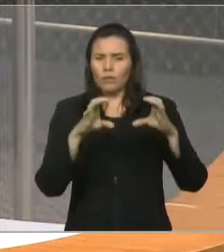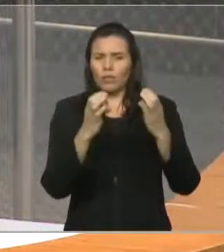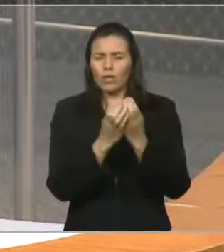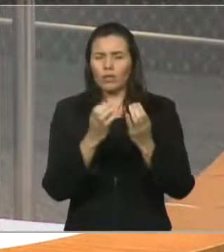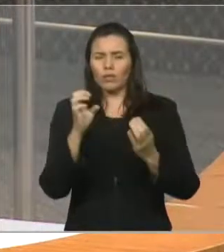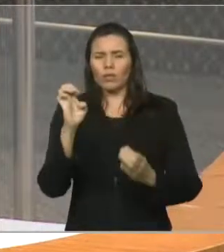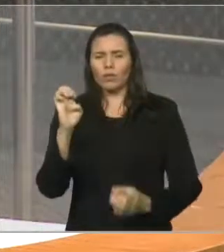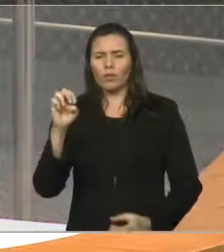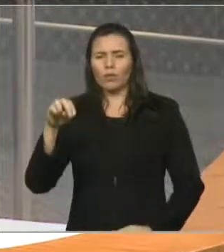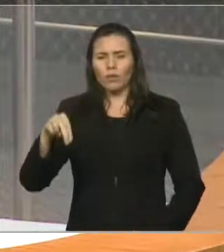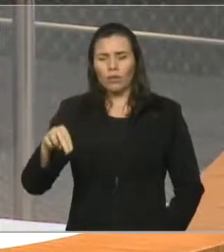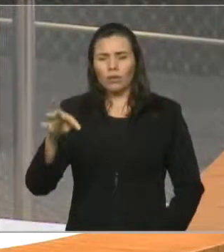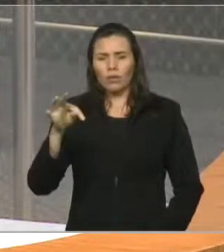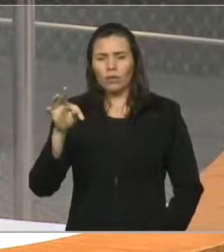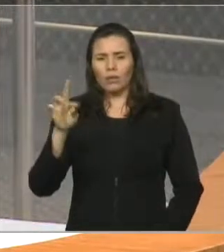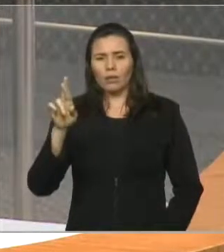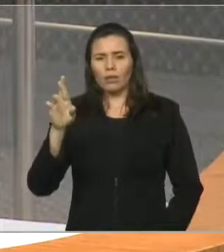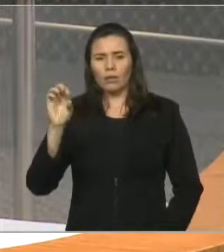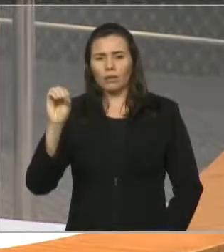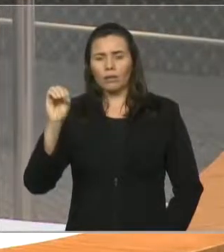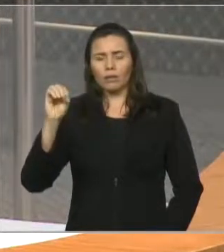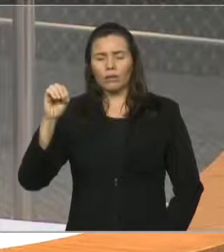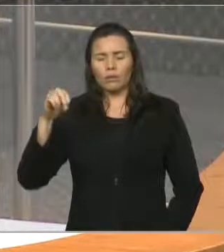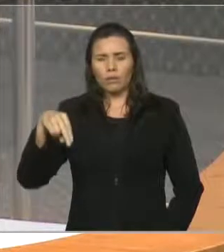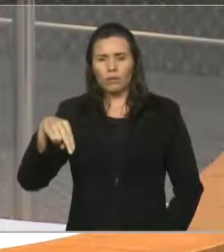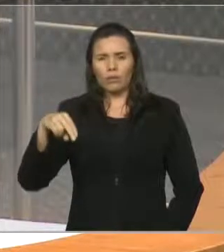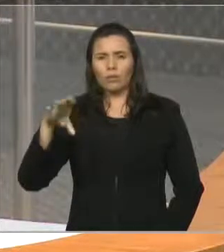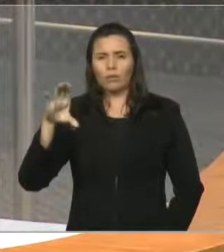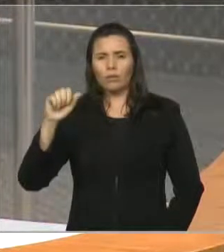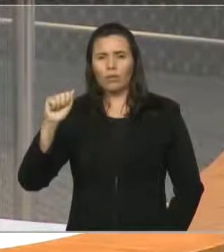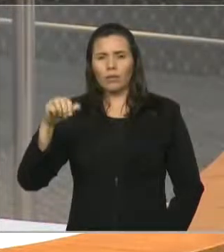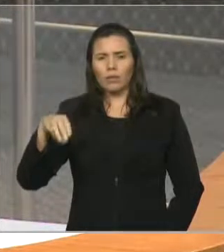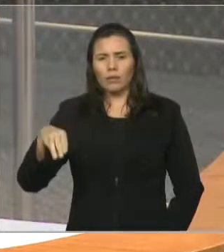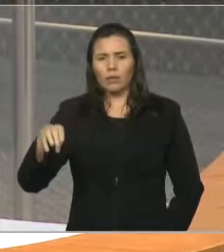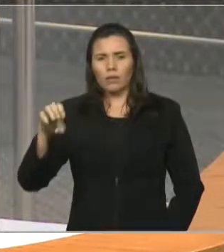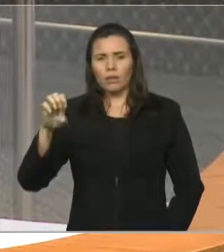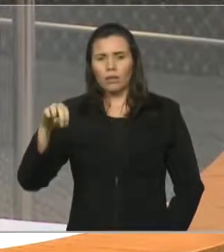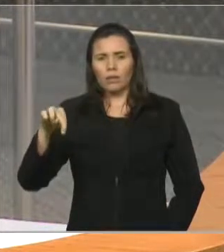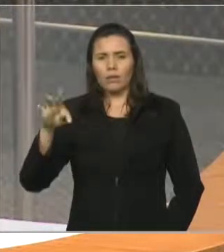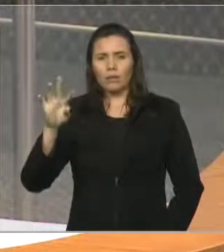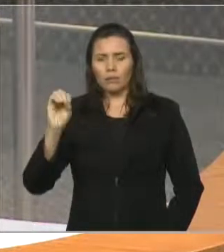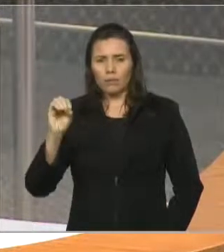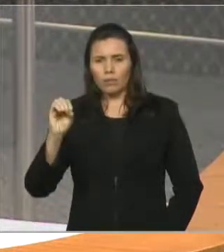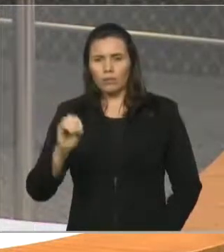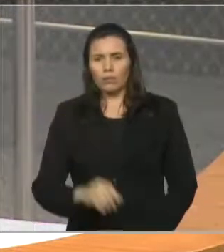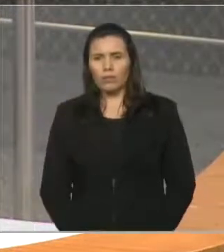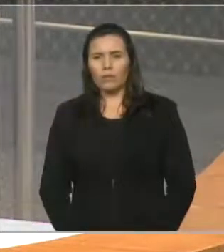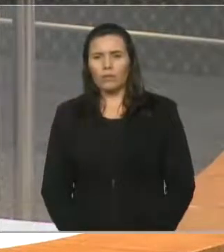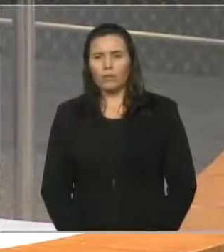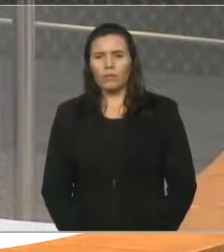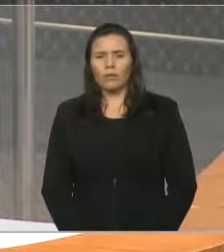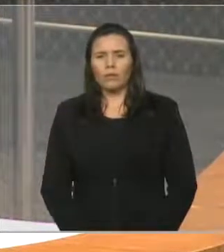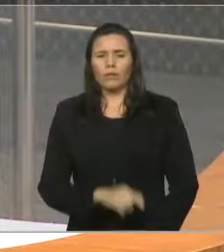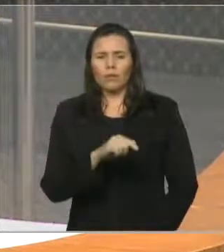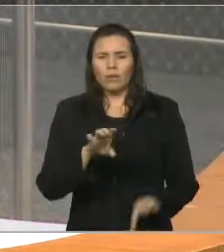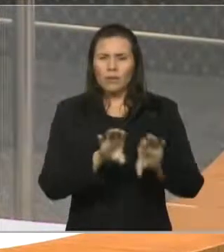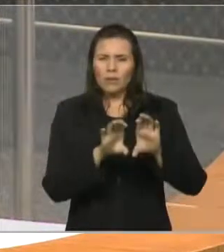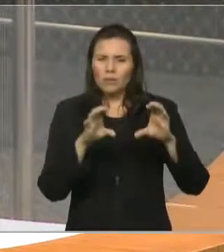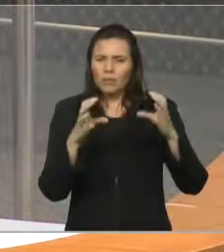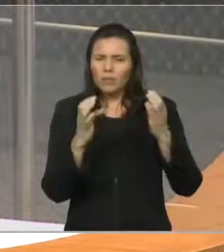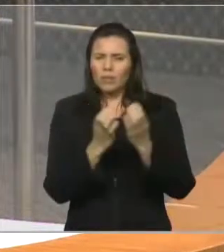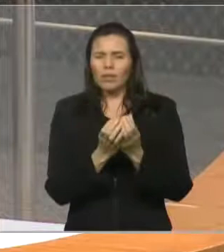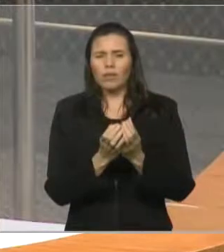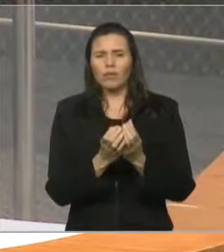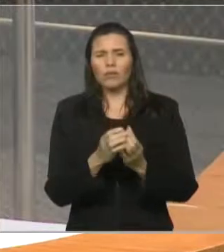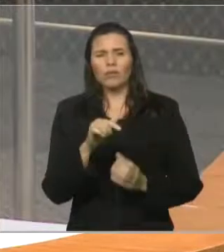comunidade, é um povoado, mas já podemos chamar de distrito, tendo em vista que é uma comunidade que já possui mais de